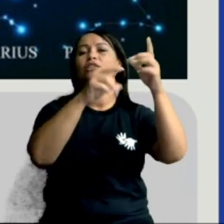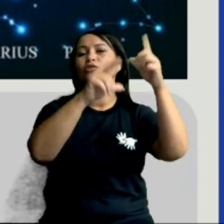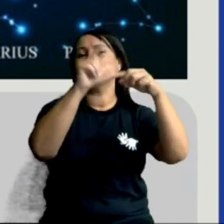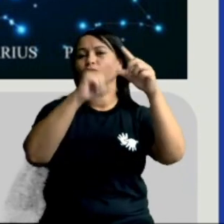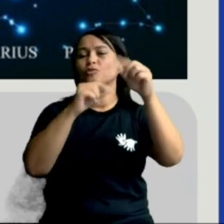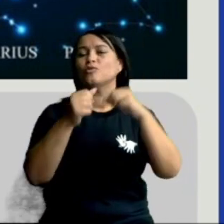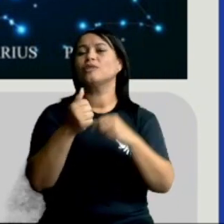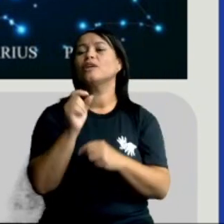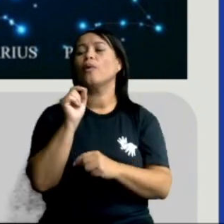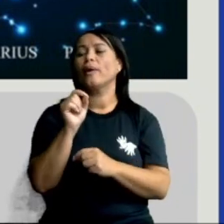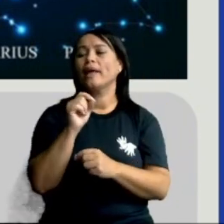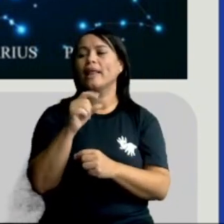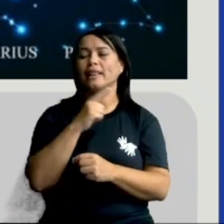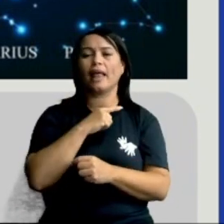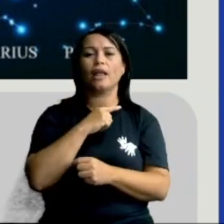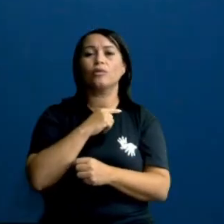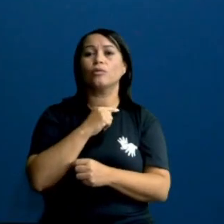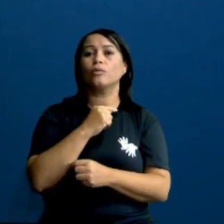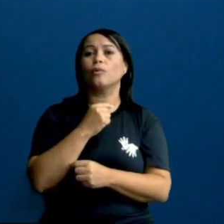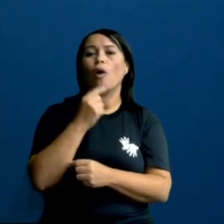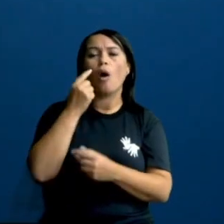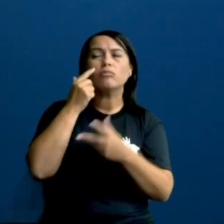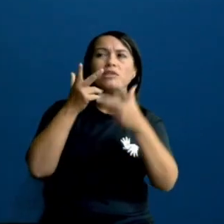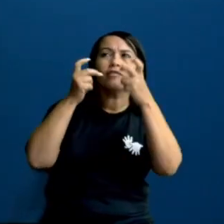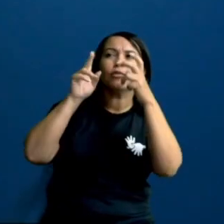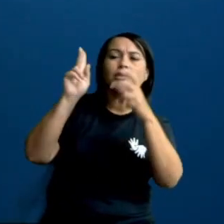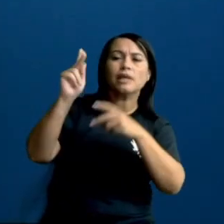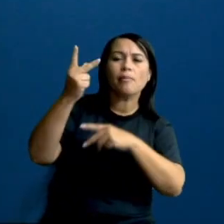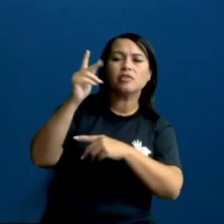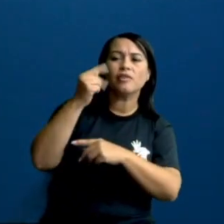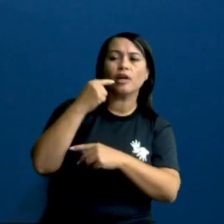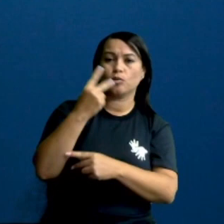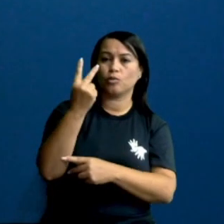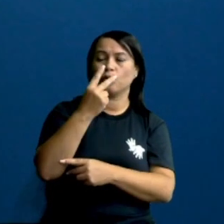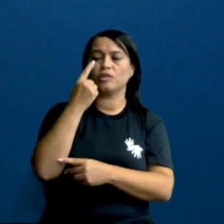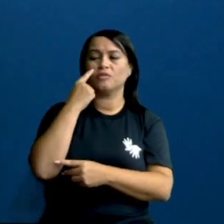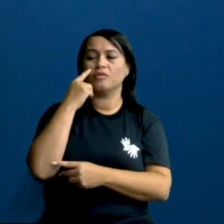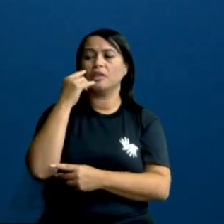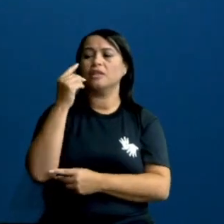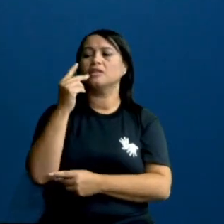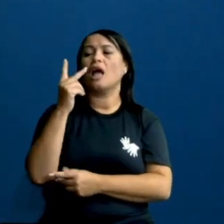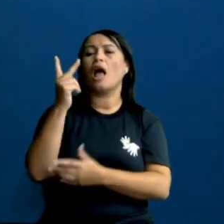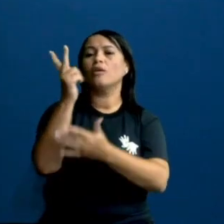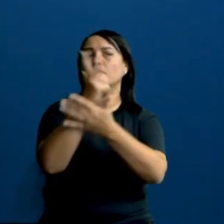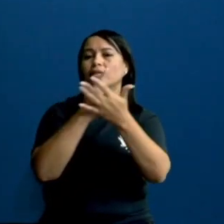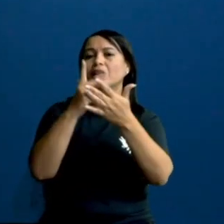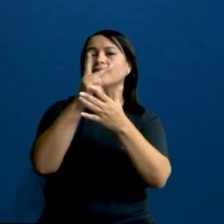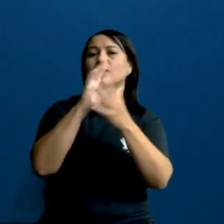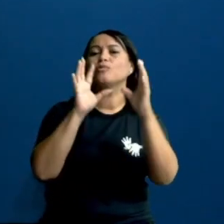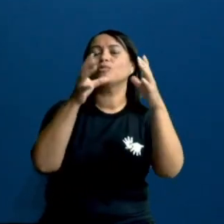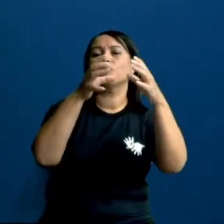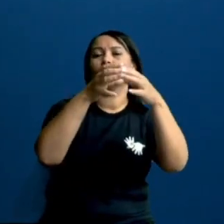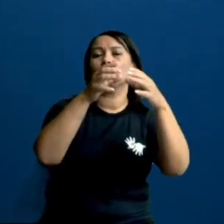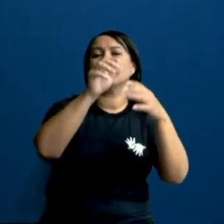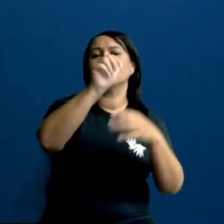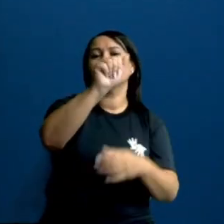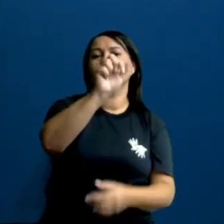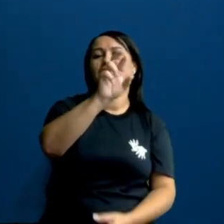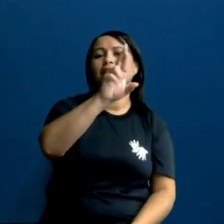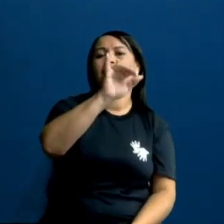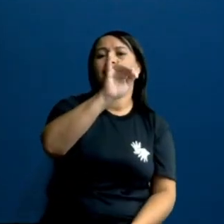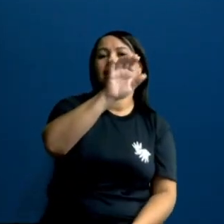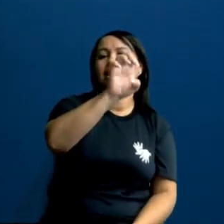hemisférios. Então aqui, ó, eu tenho o desenho da constelação de Áries,